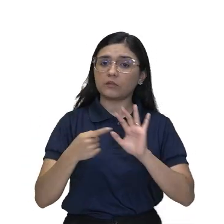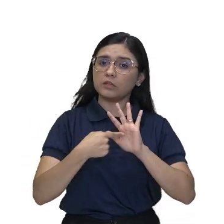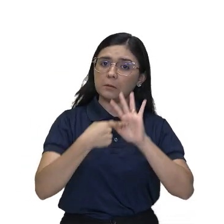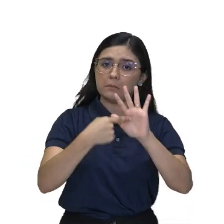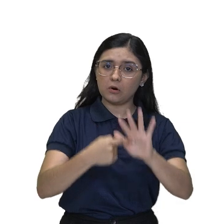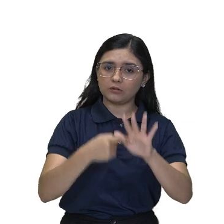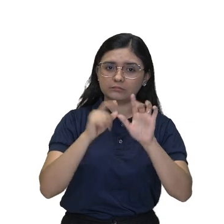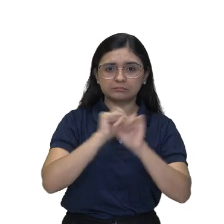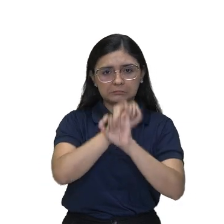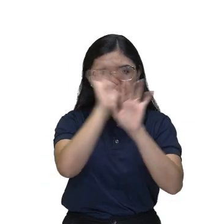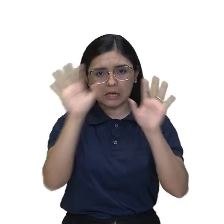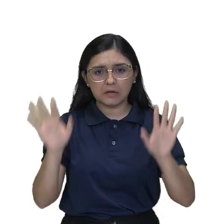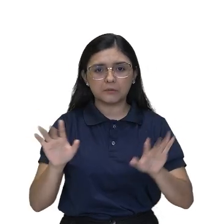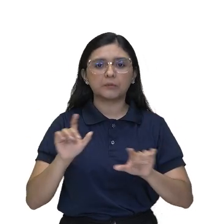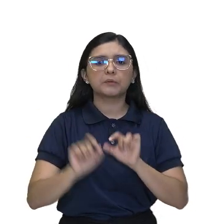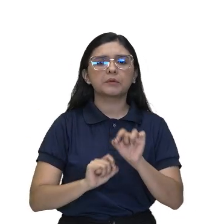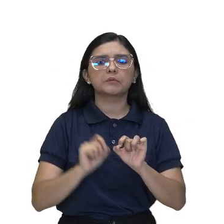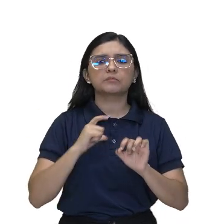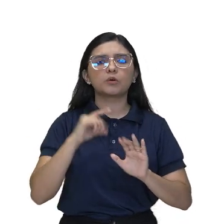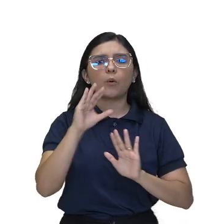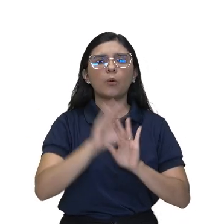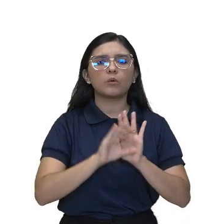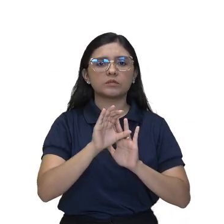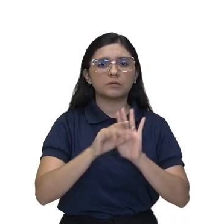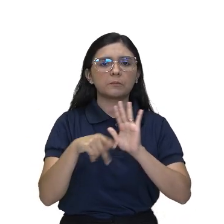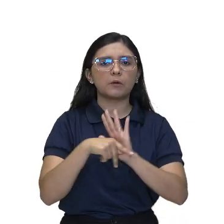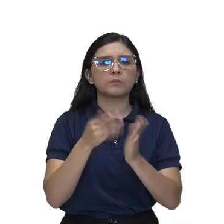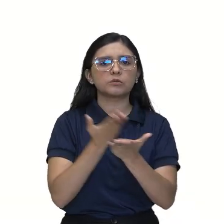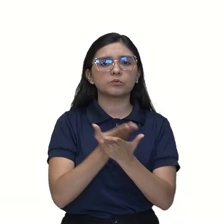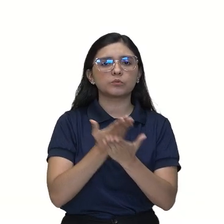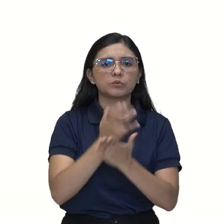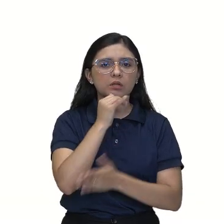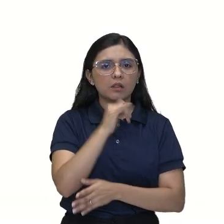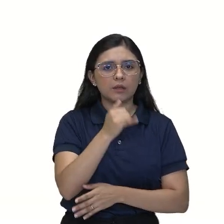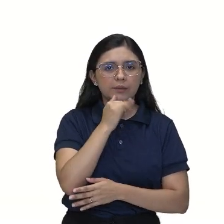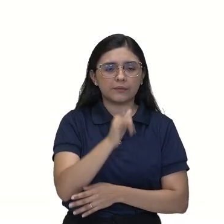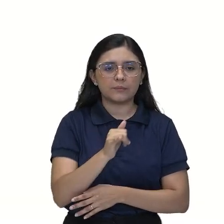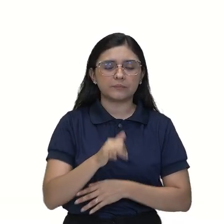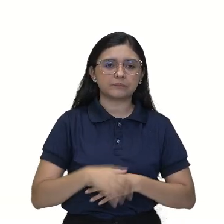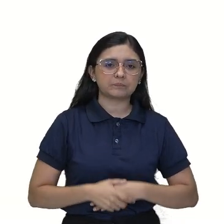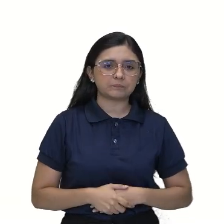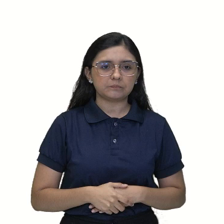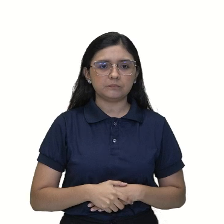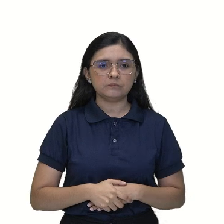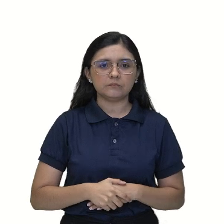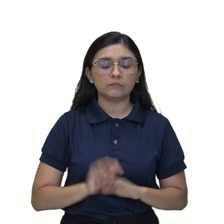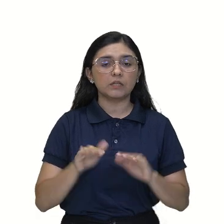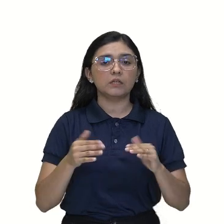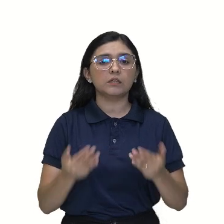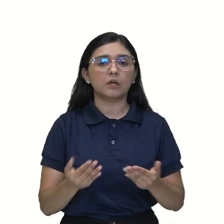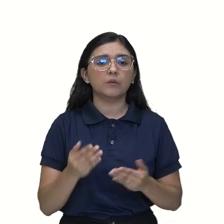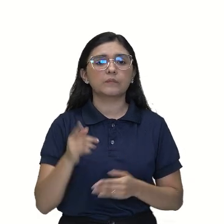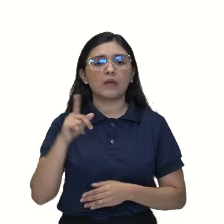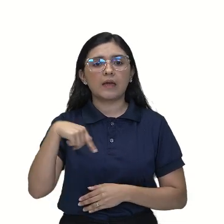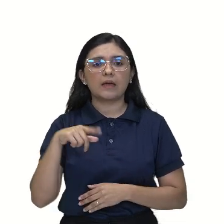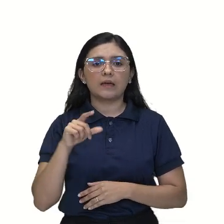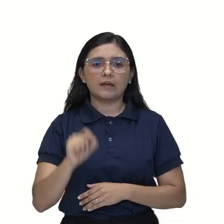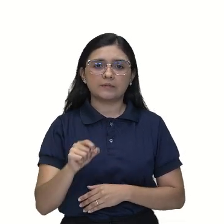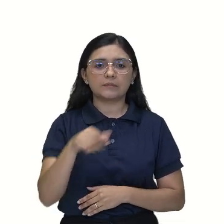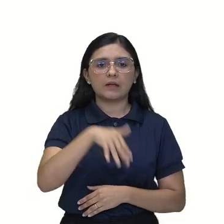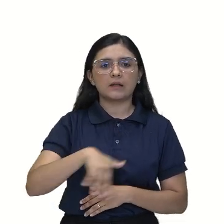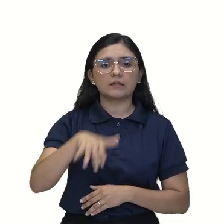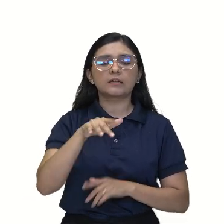muito bem a definição da eletrodinâmica. A eletrodinâmica é a parte